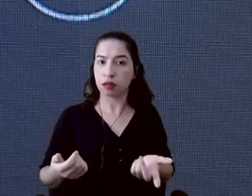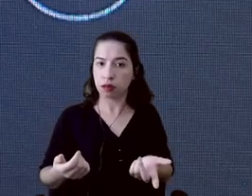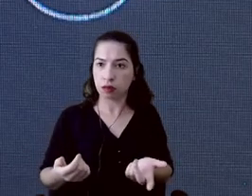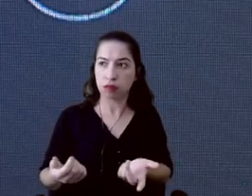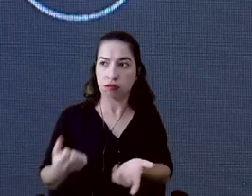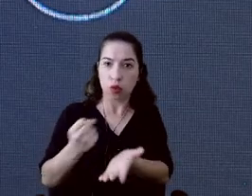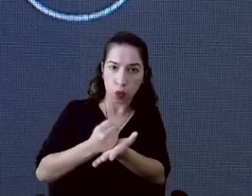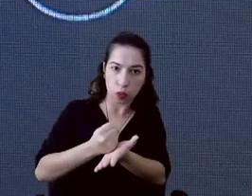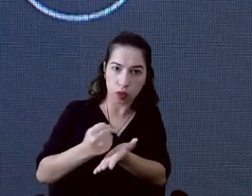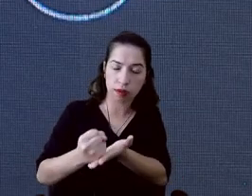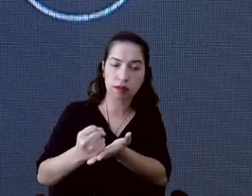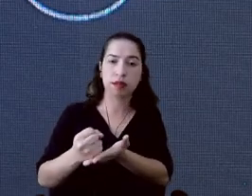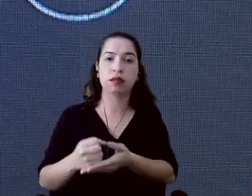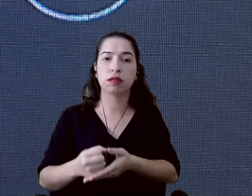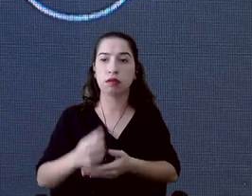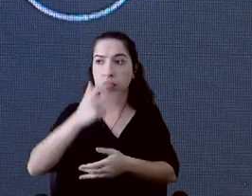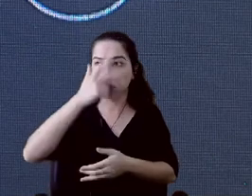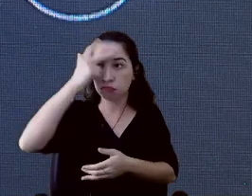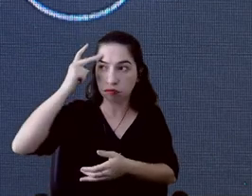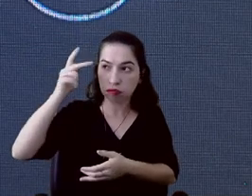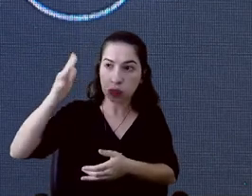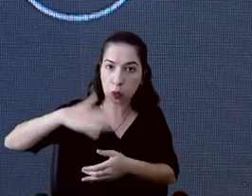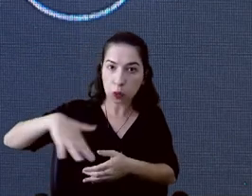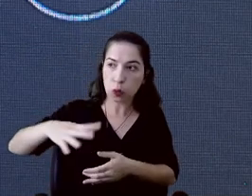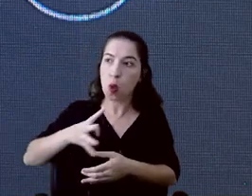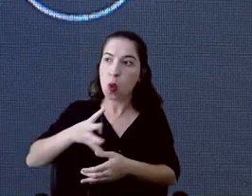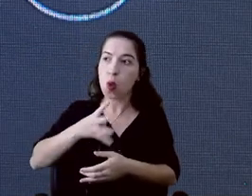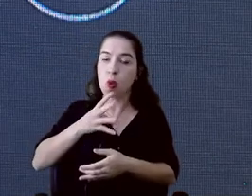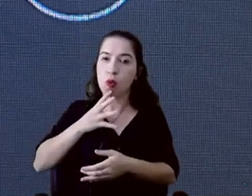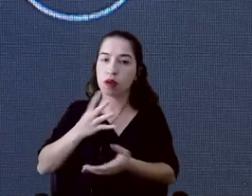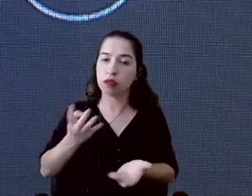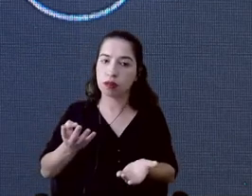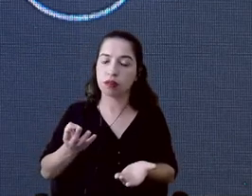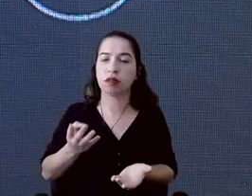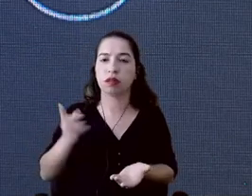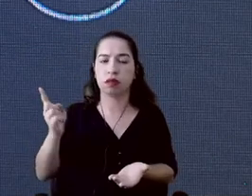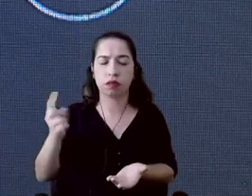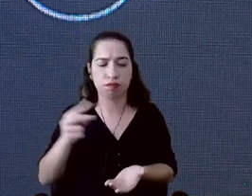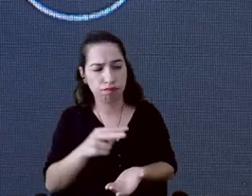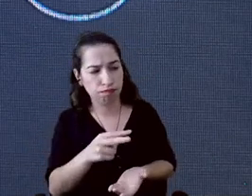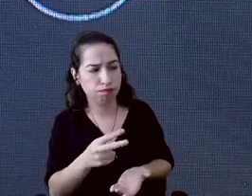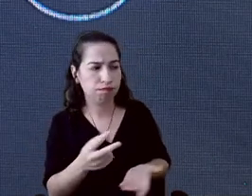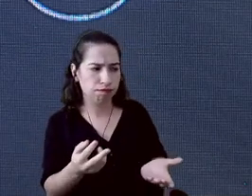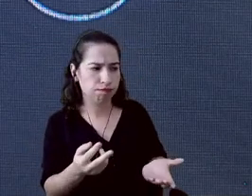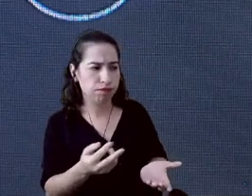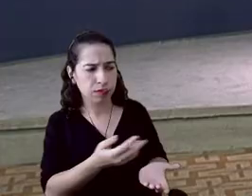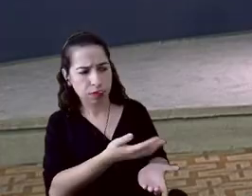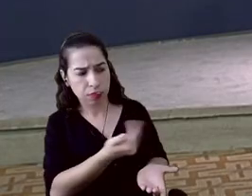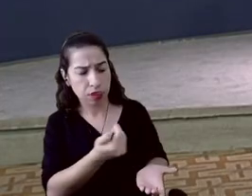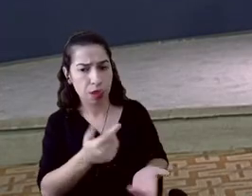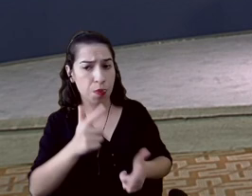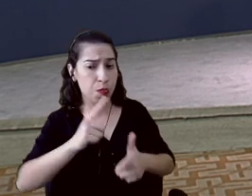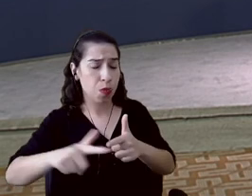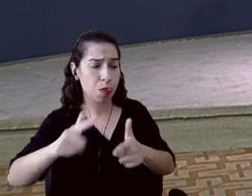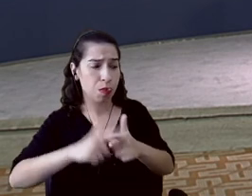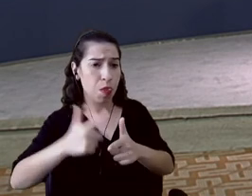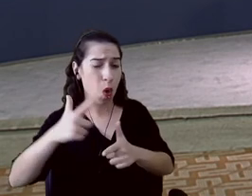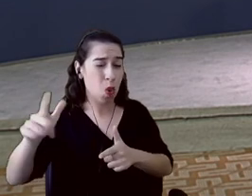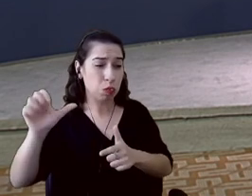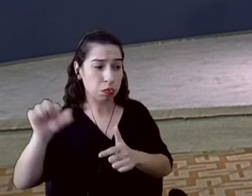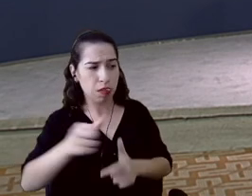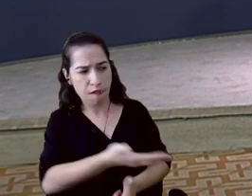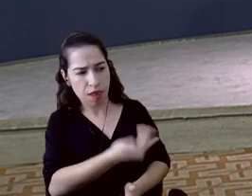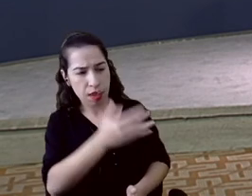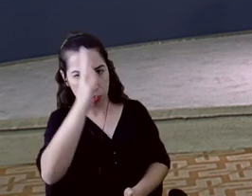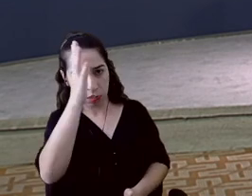as pessoas se conhecem Então o que eles querem falar puxa bem resolve um problema maior para mim que na